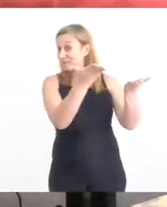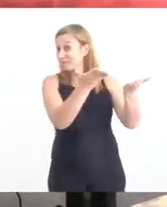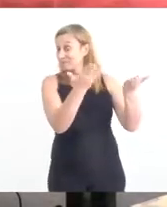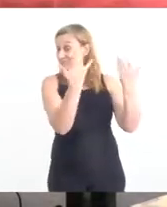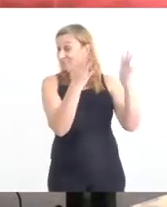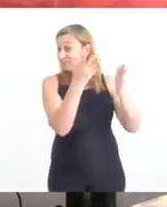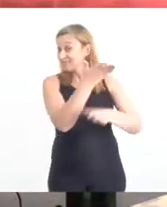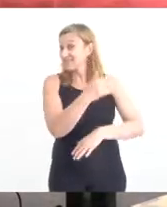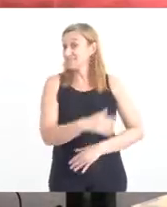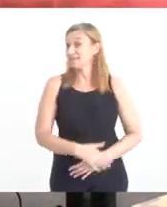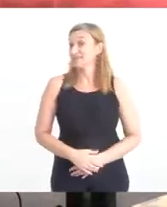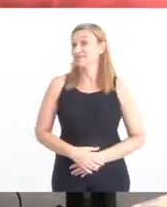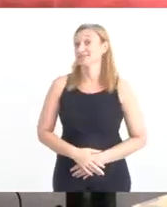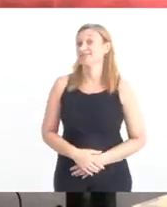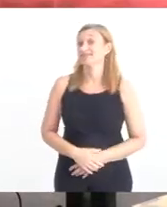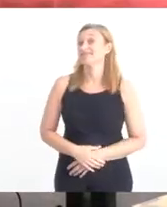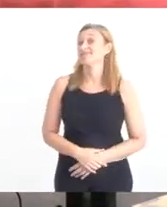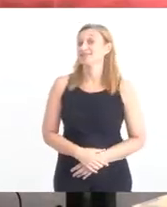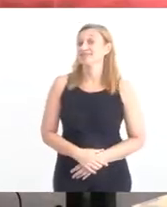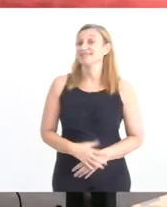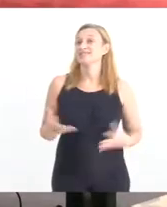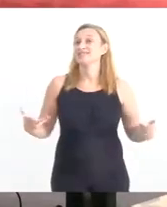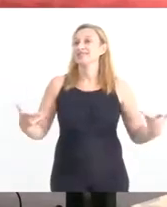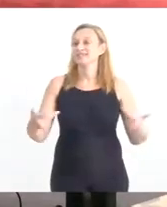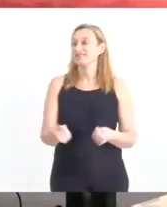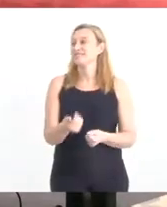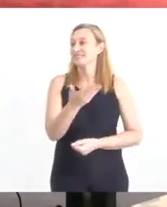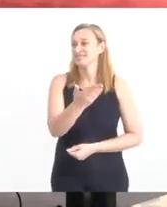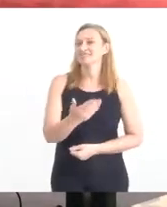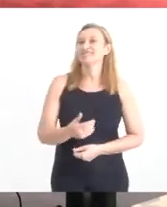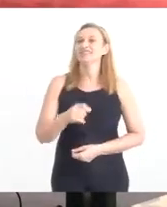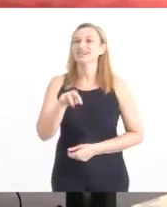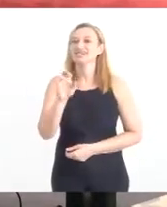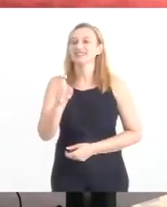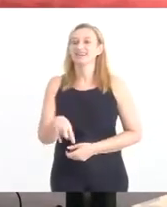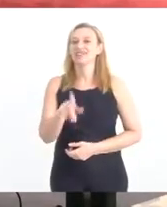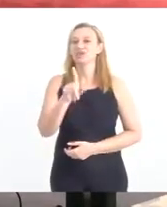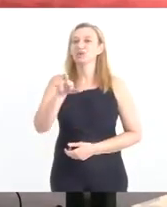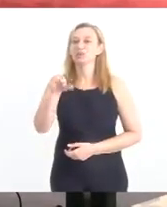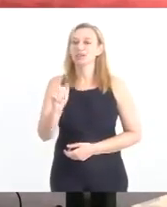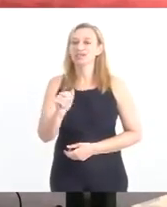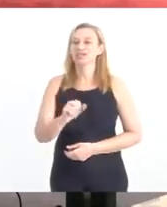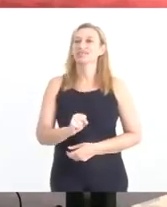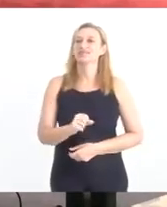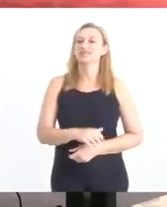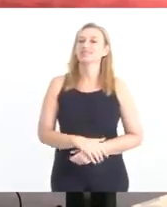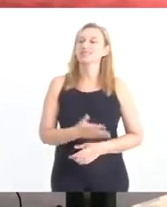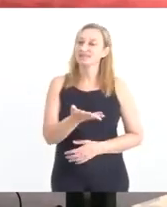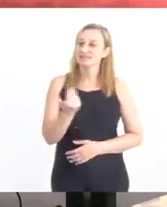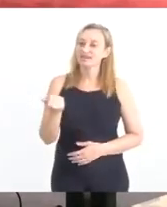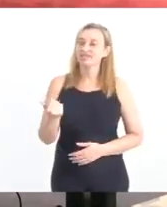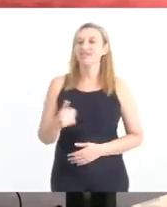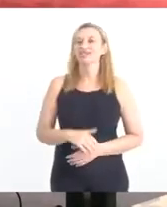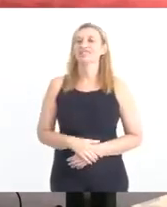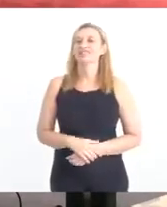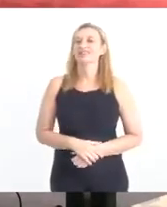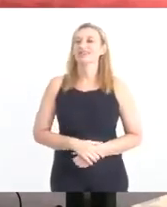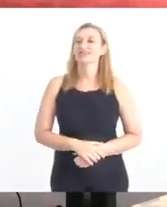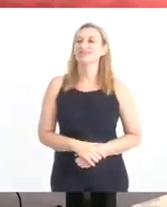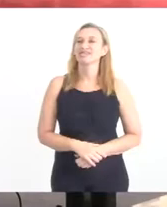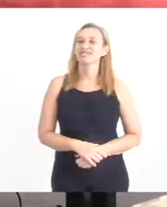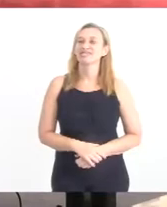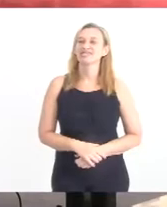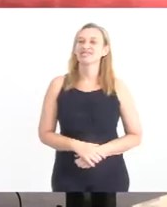ela tia maravilhosa e André do Luca lembra o